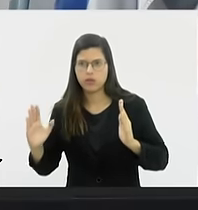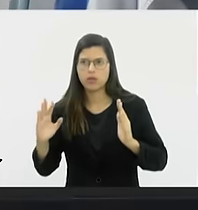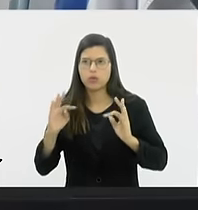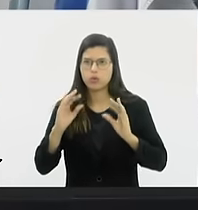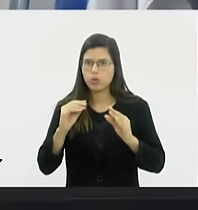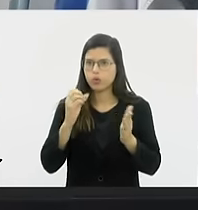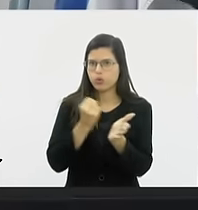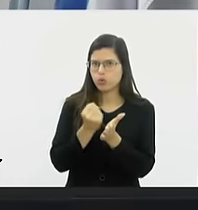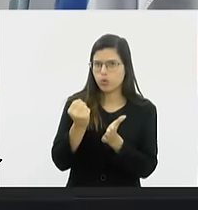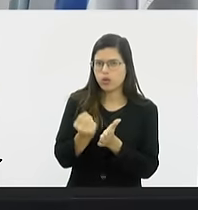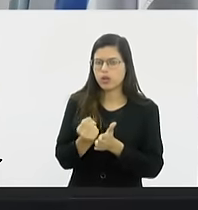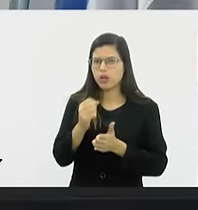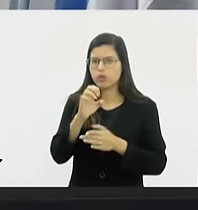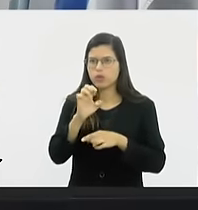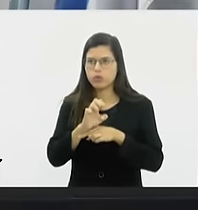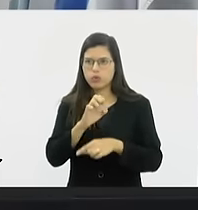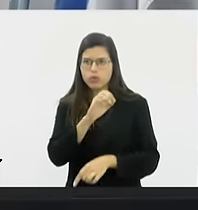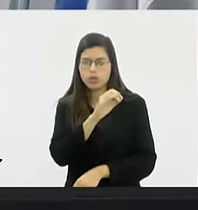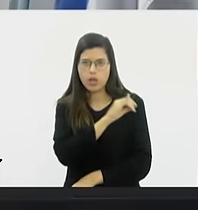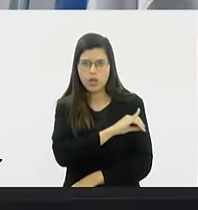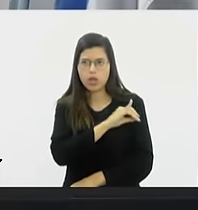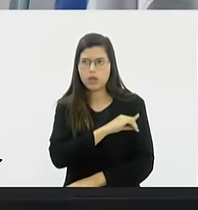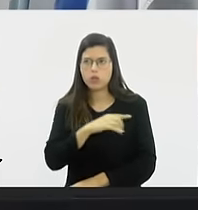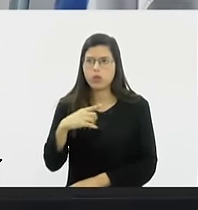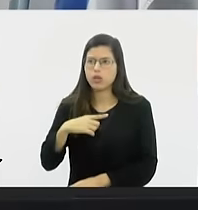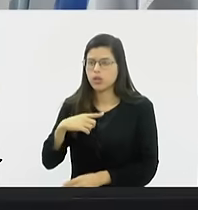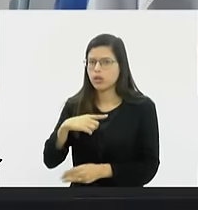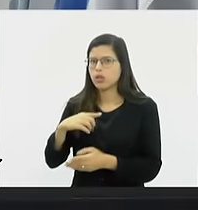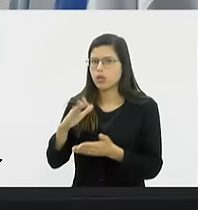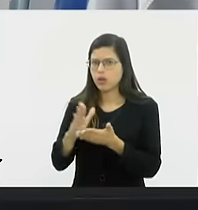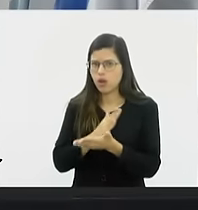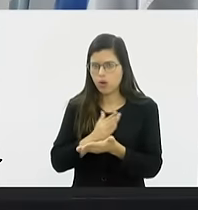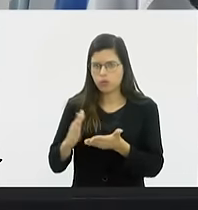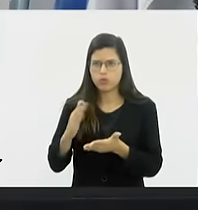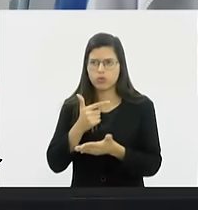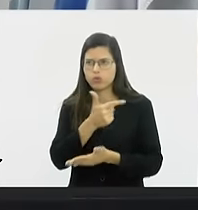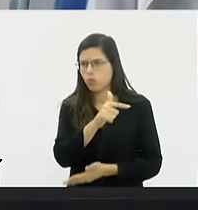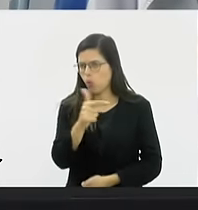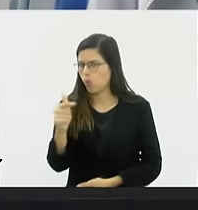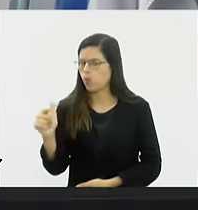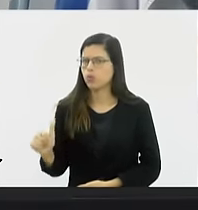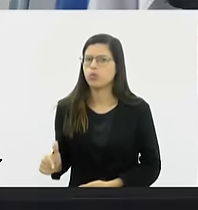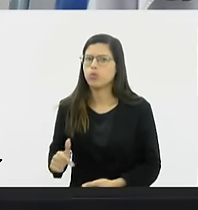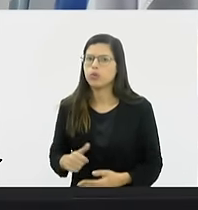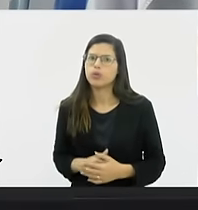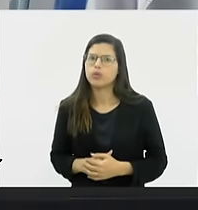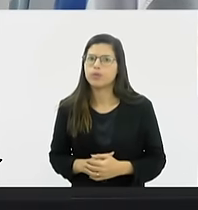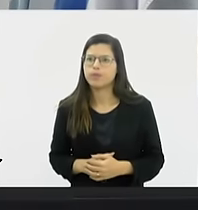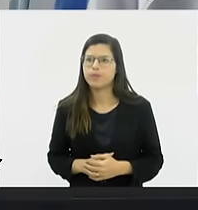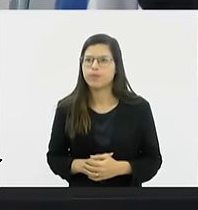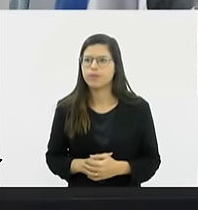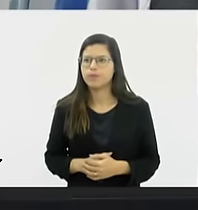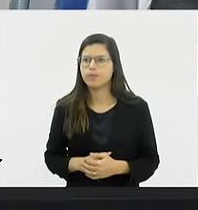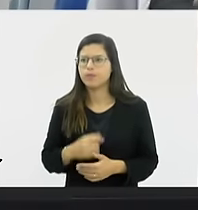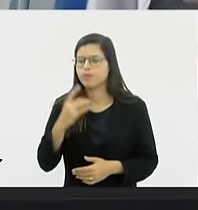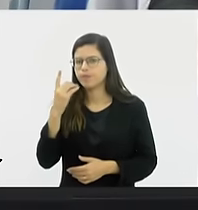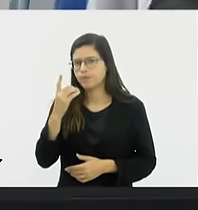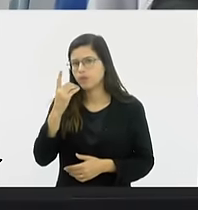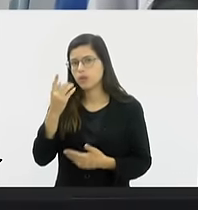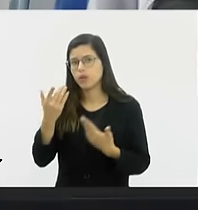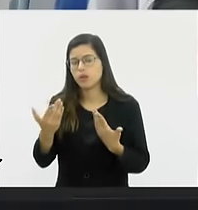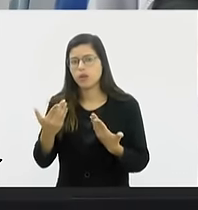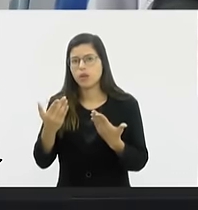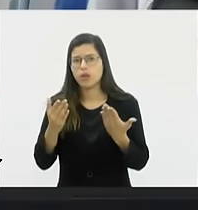delegados do Estado. A gente tem algumas diligências em aberta com outros serviços delegados, deputado Roberto Monteiro, e os prazos vão